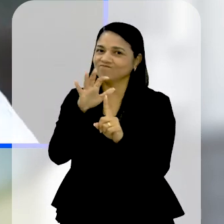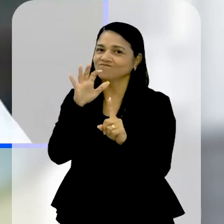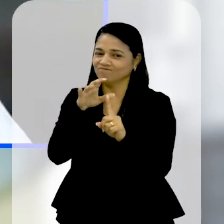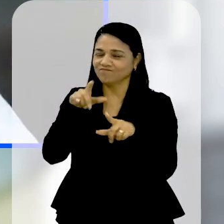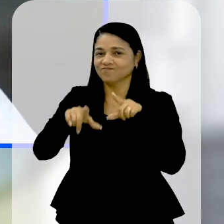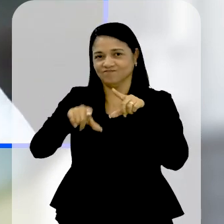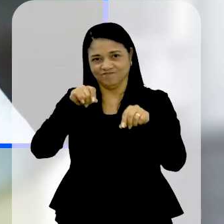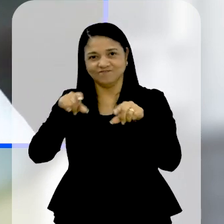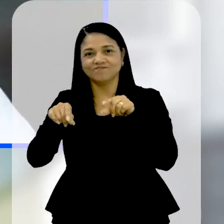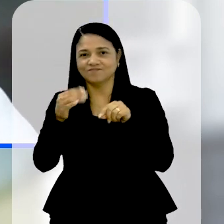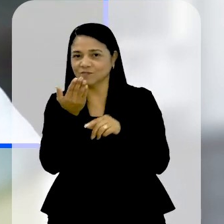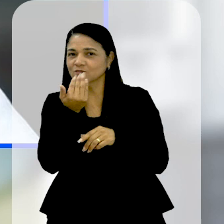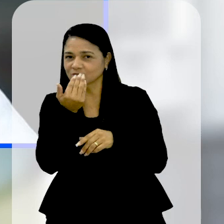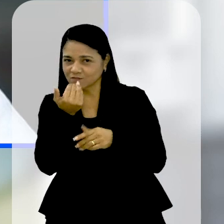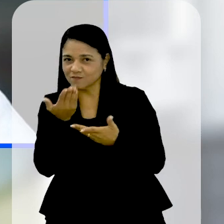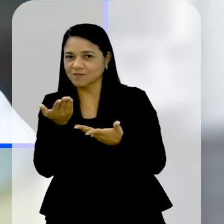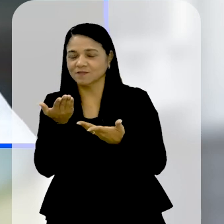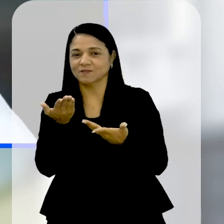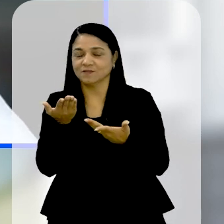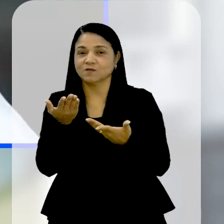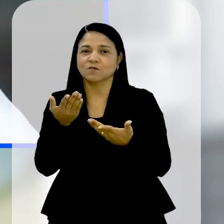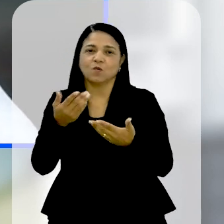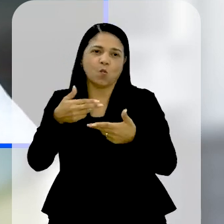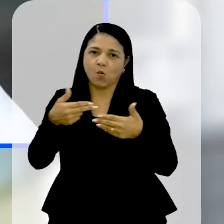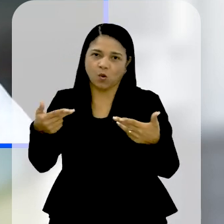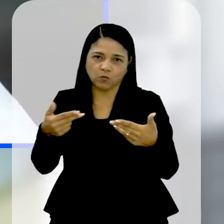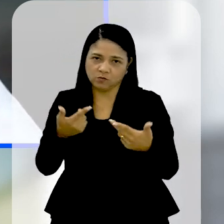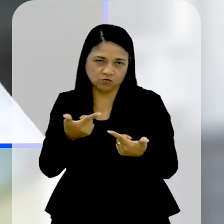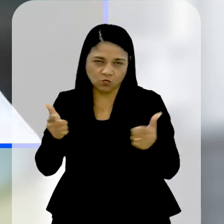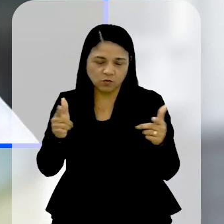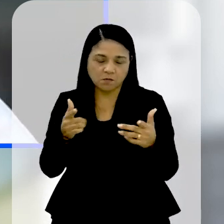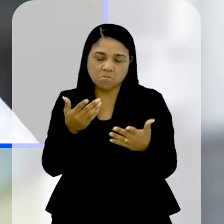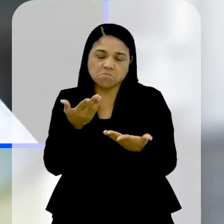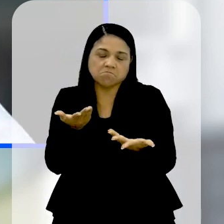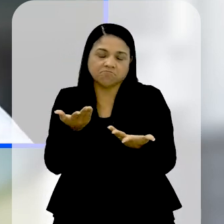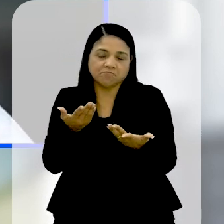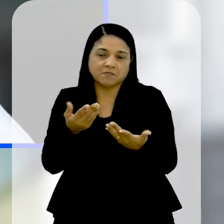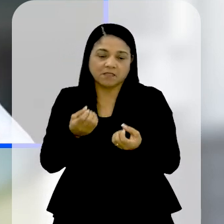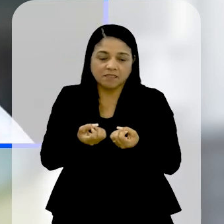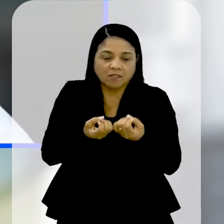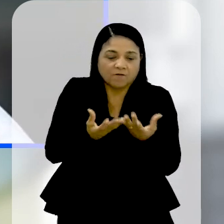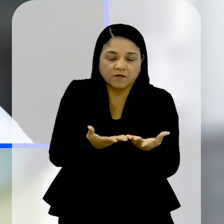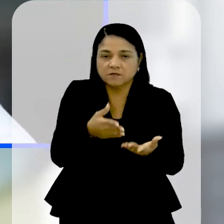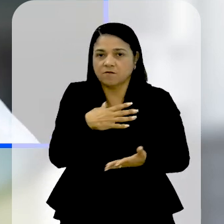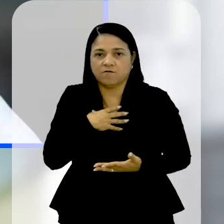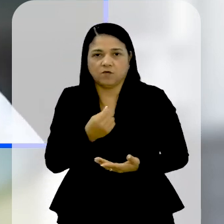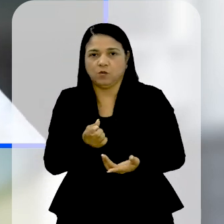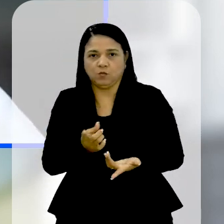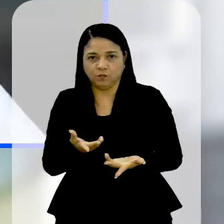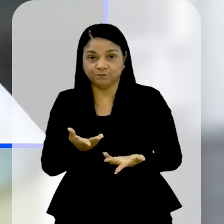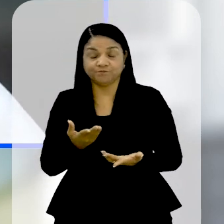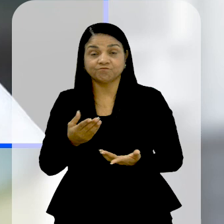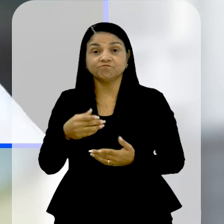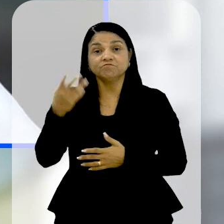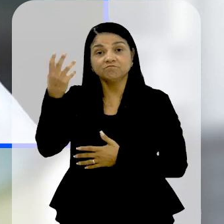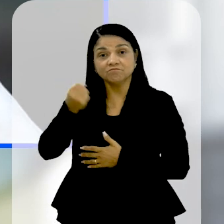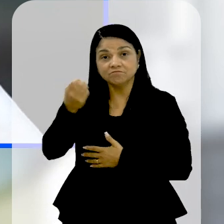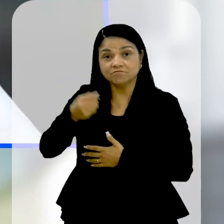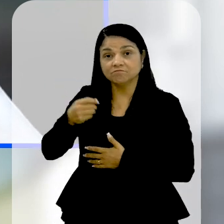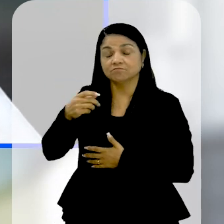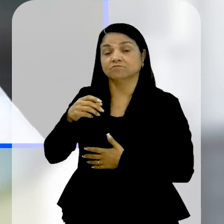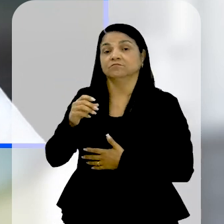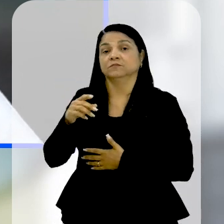realmente muito nas escolhas hoje em dia das pessoas, do que dá para os seus filhos ou não, né? E sobre o